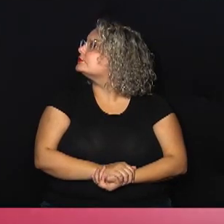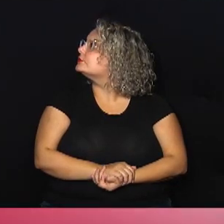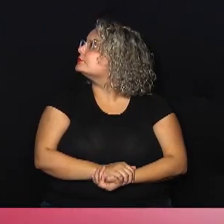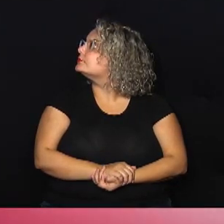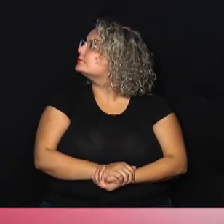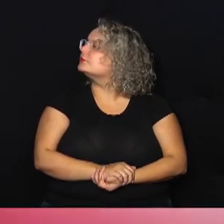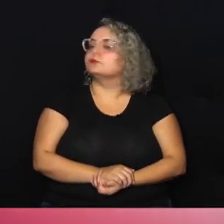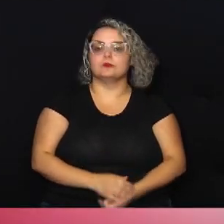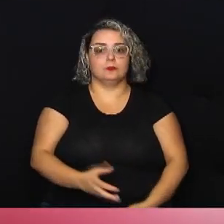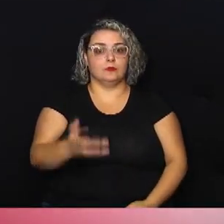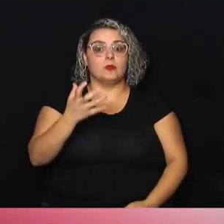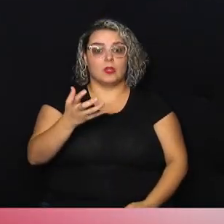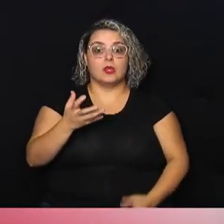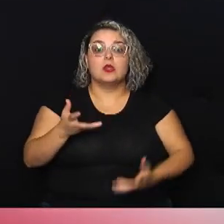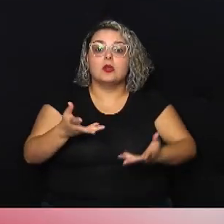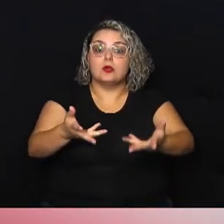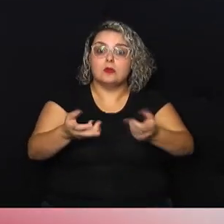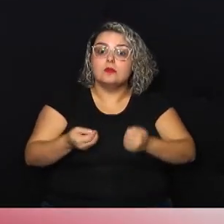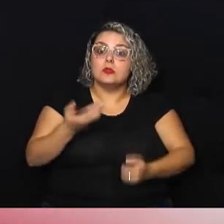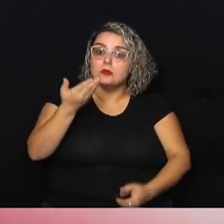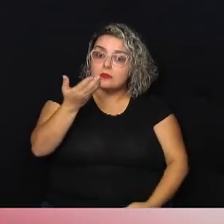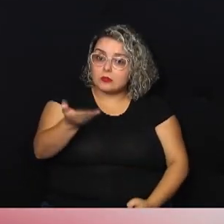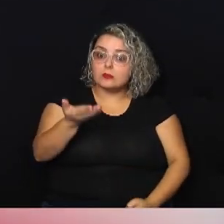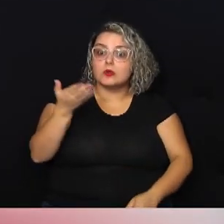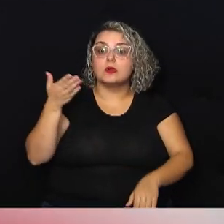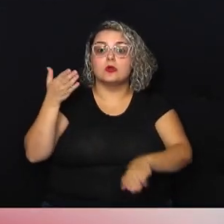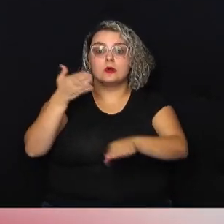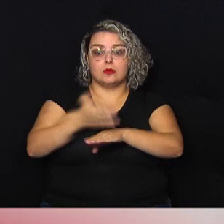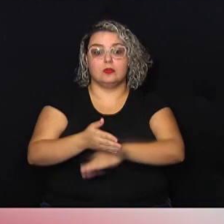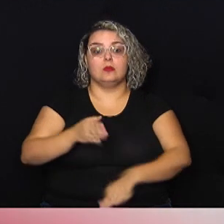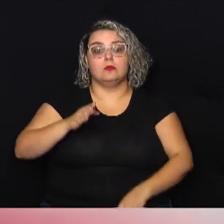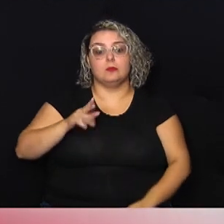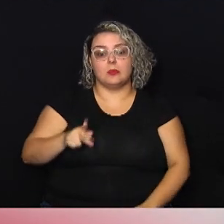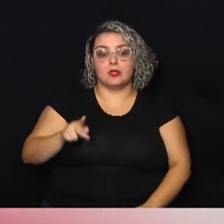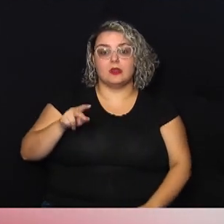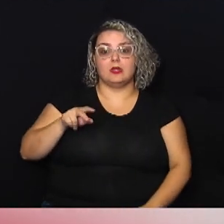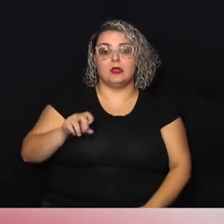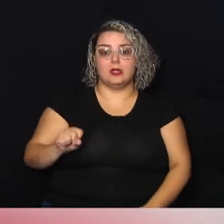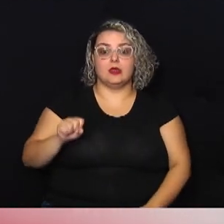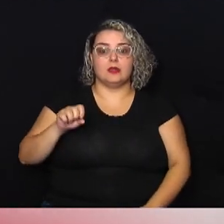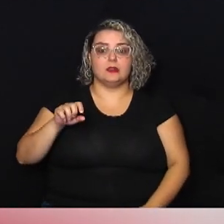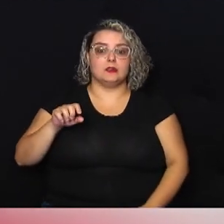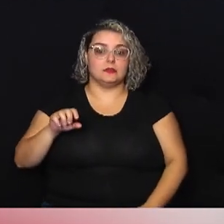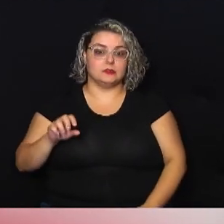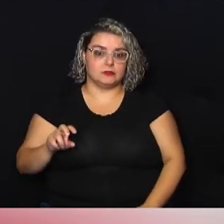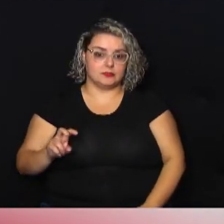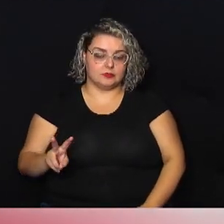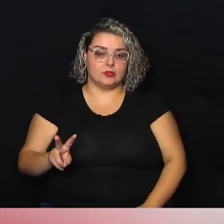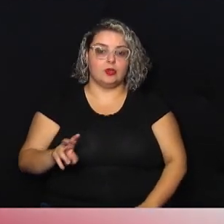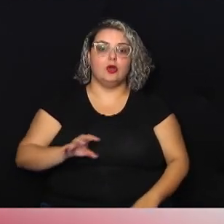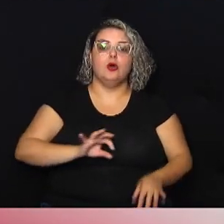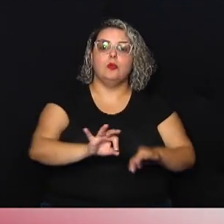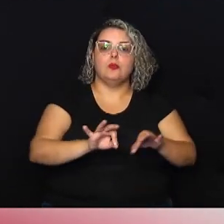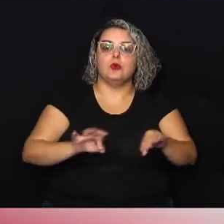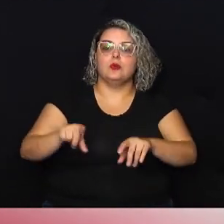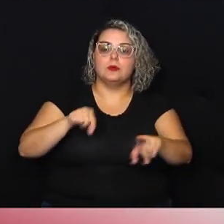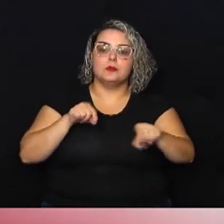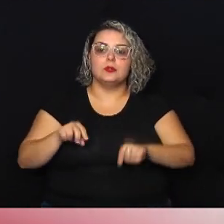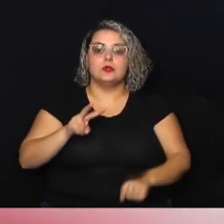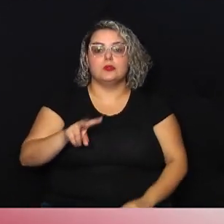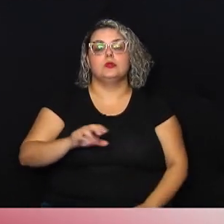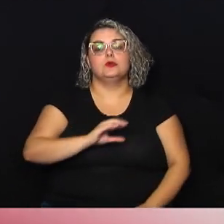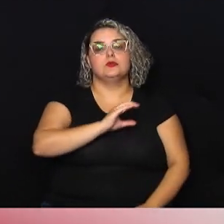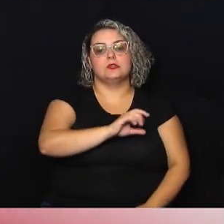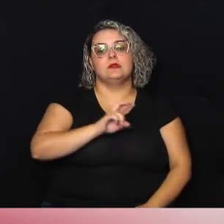Eu gostaria de te convidar para participar do PSV, Programa de Seleção de Voluntários do CVV do Posto